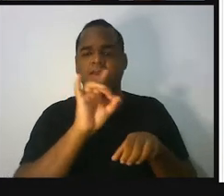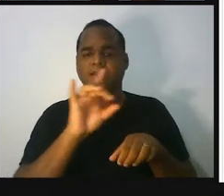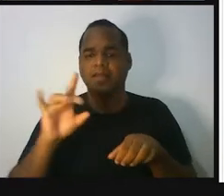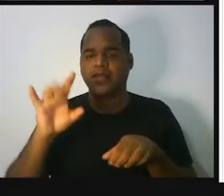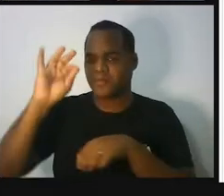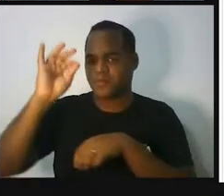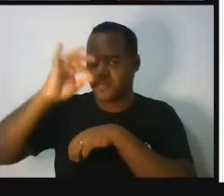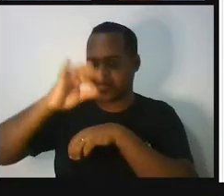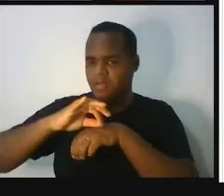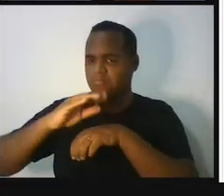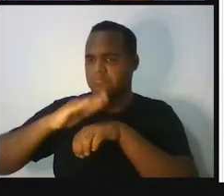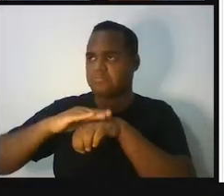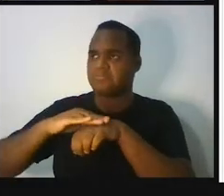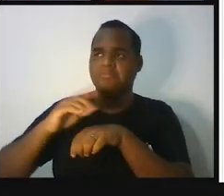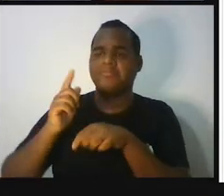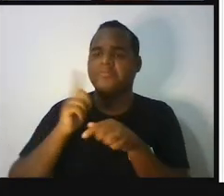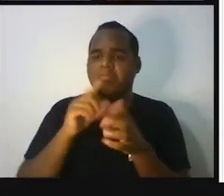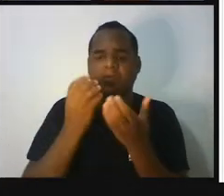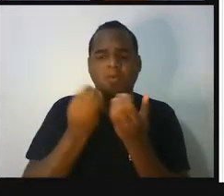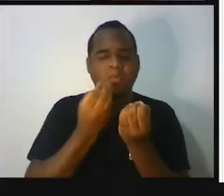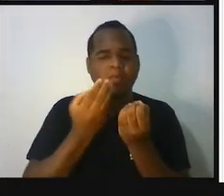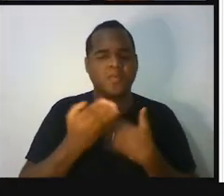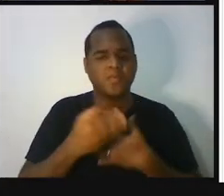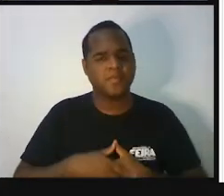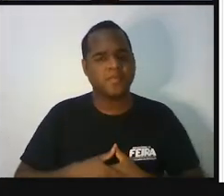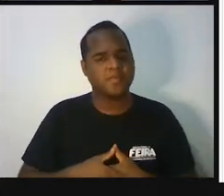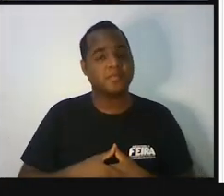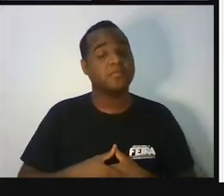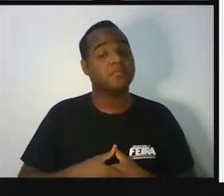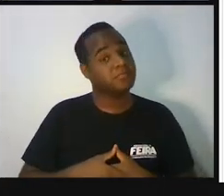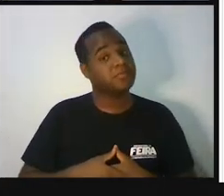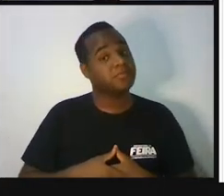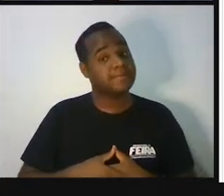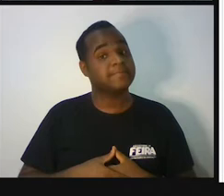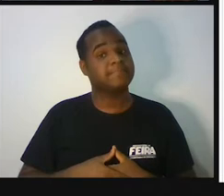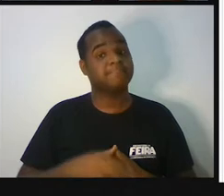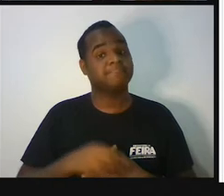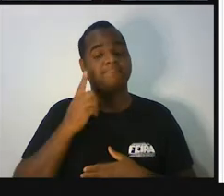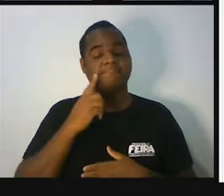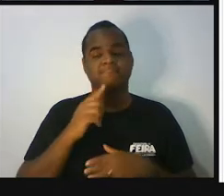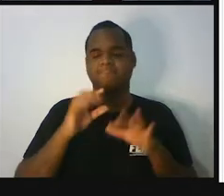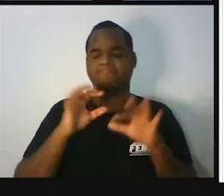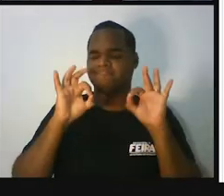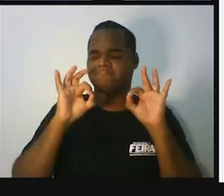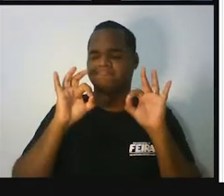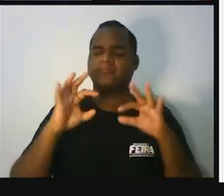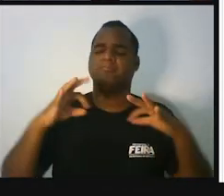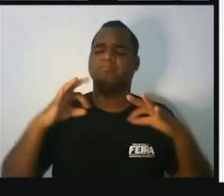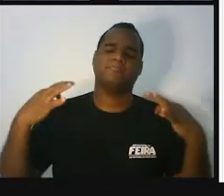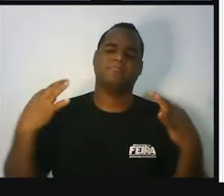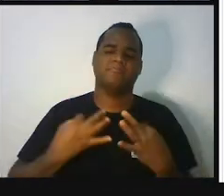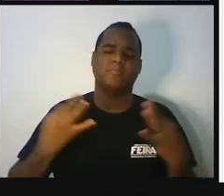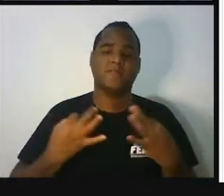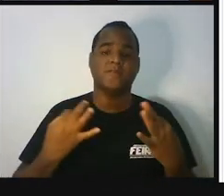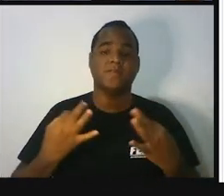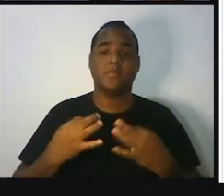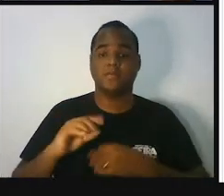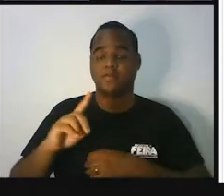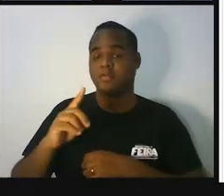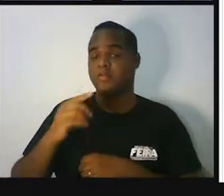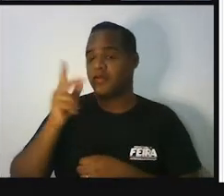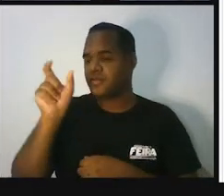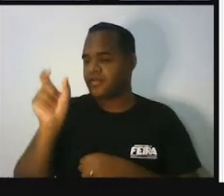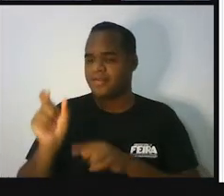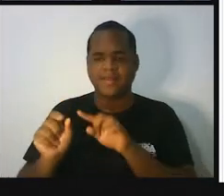as colmeias das abelhas? Cara, é uma construção perfeita para um ser vivo